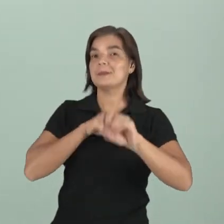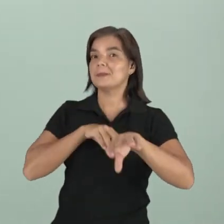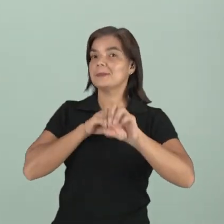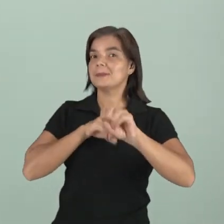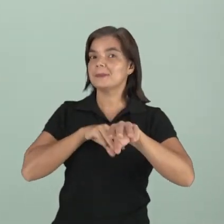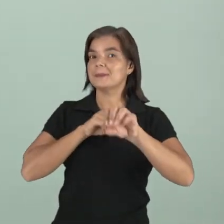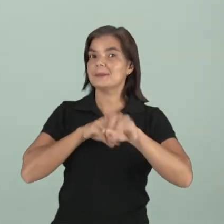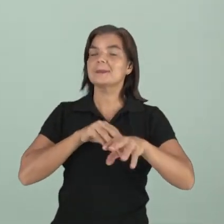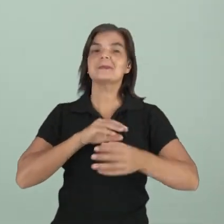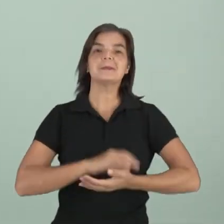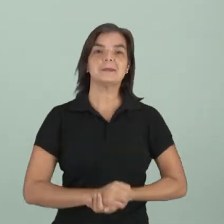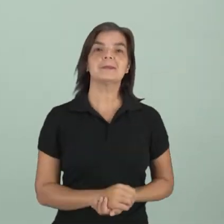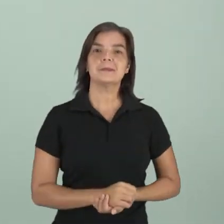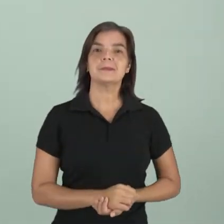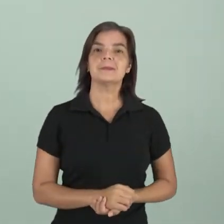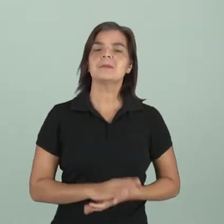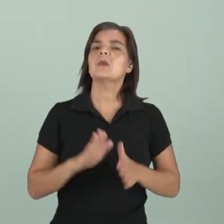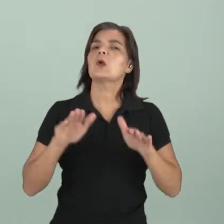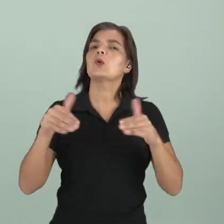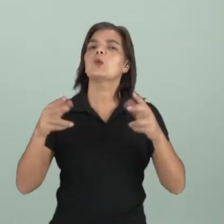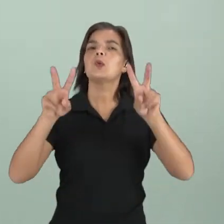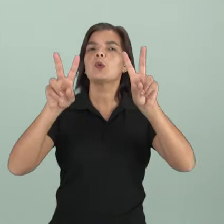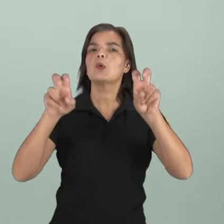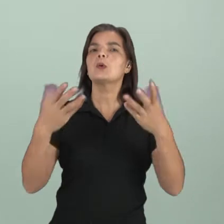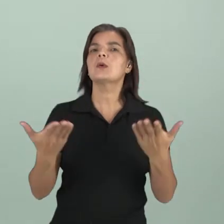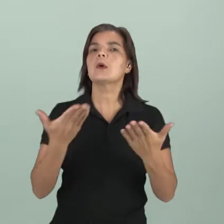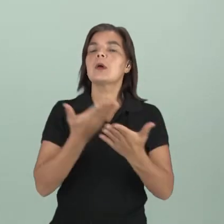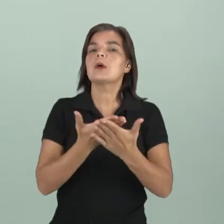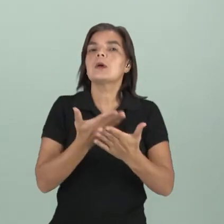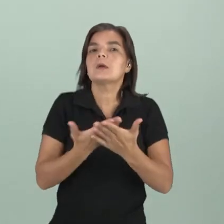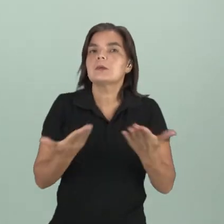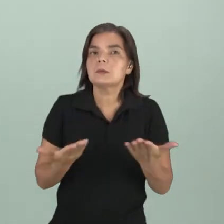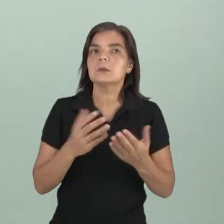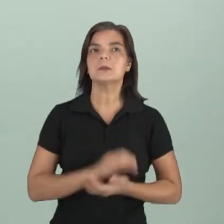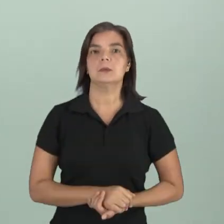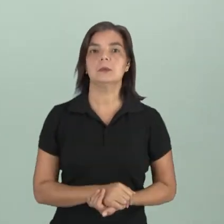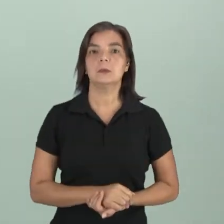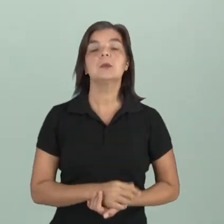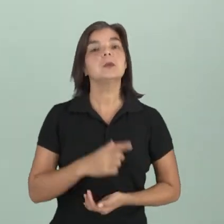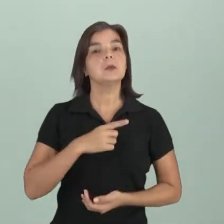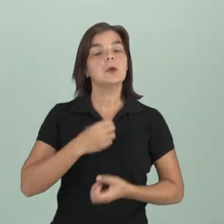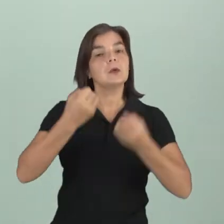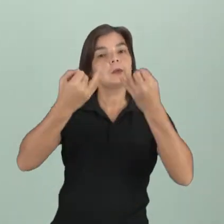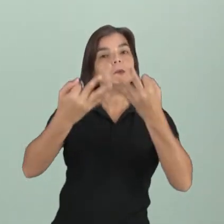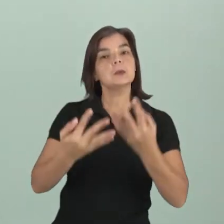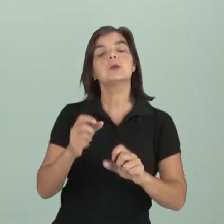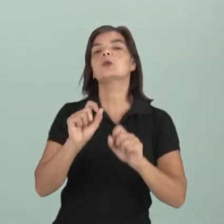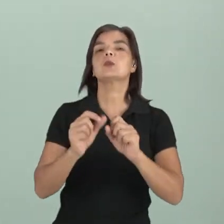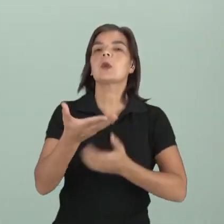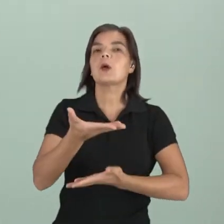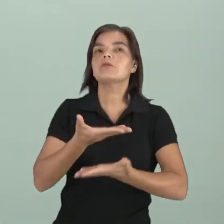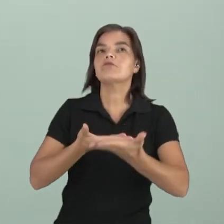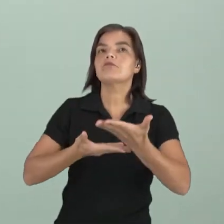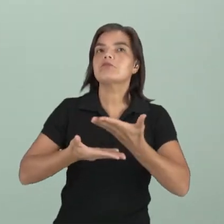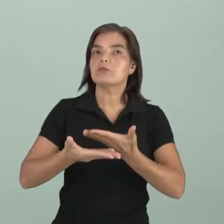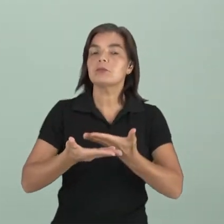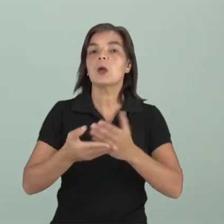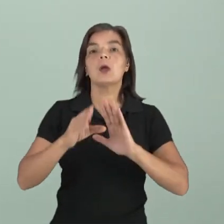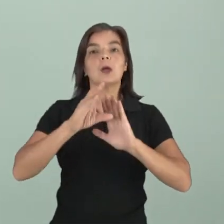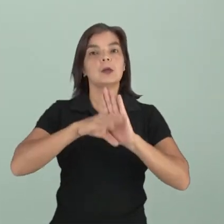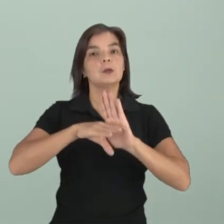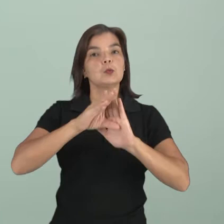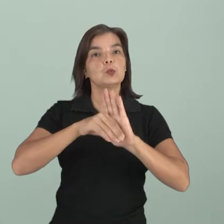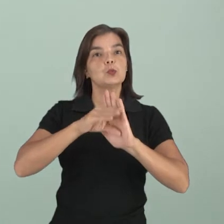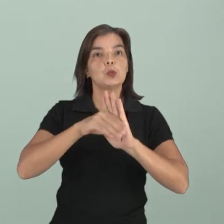será ensinado. Qual o tema desta nossa videoaula? Nós iremos tratar a respeito da